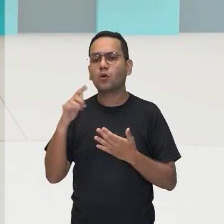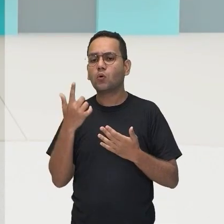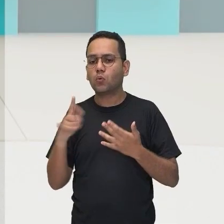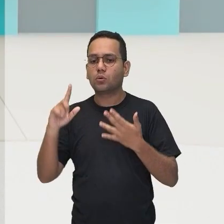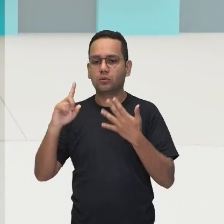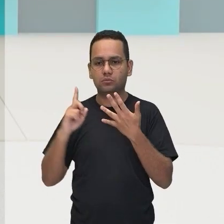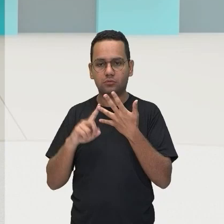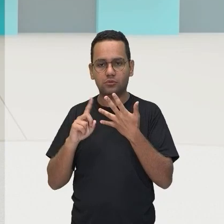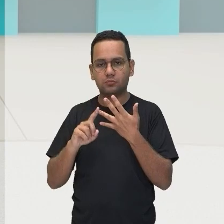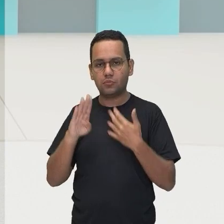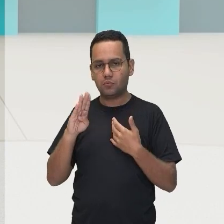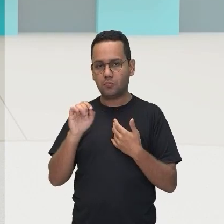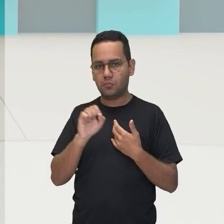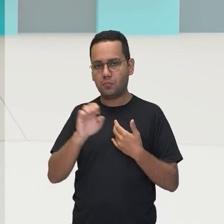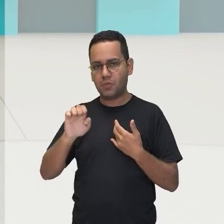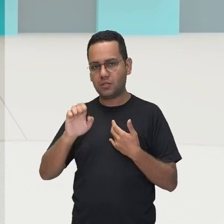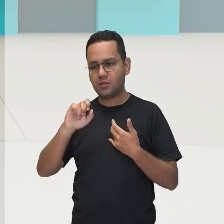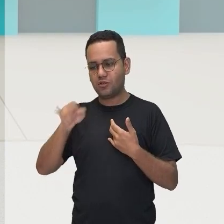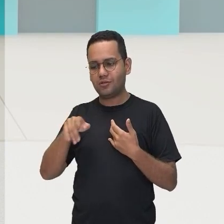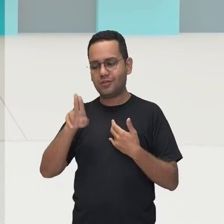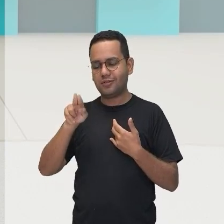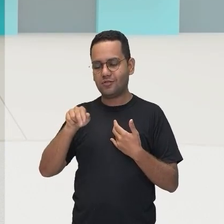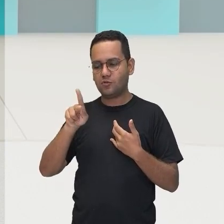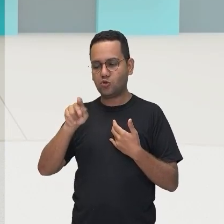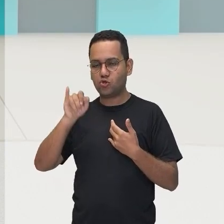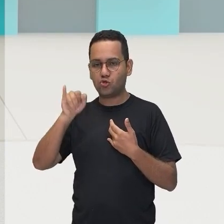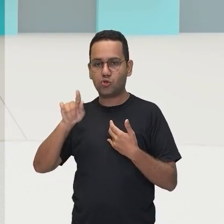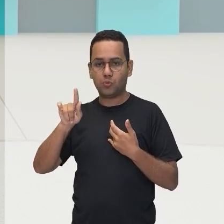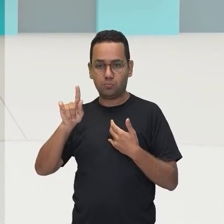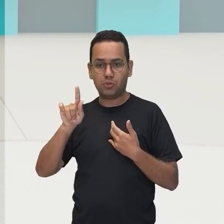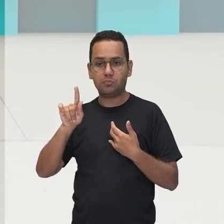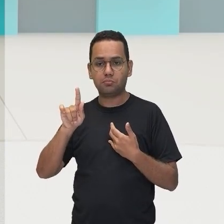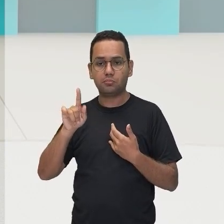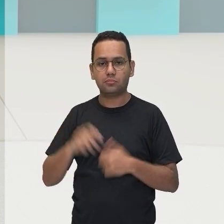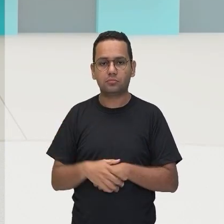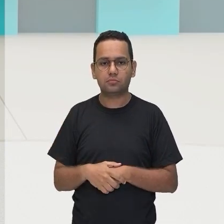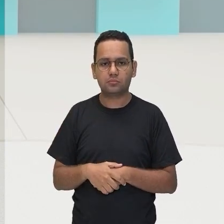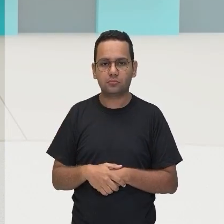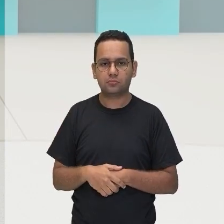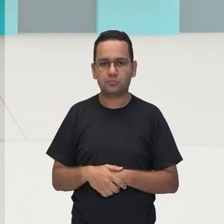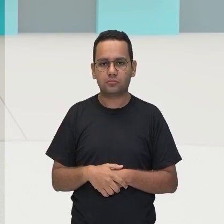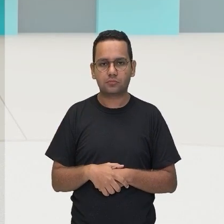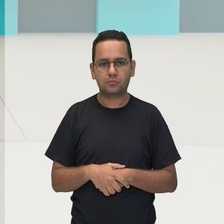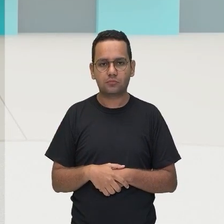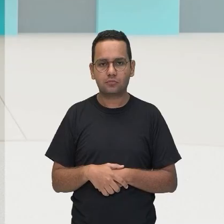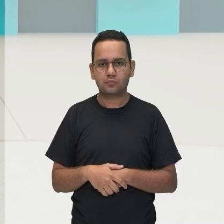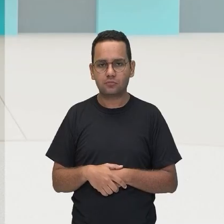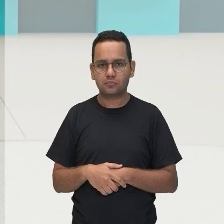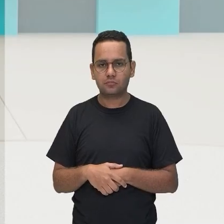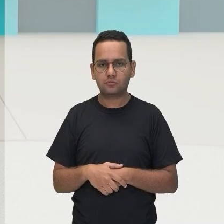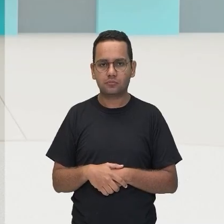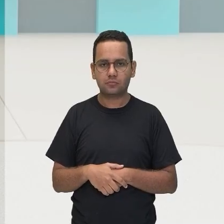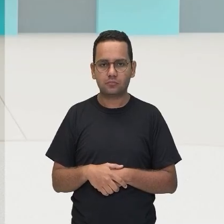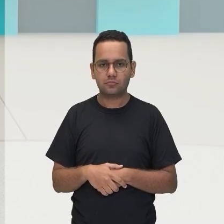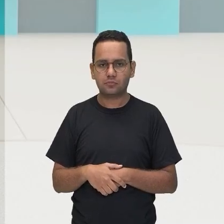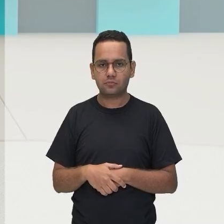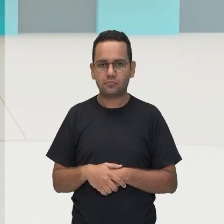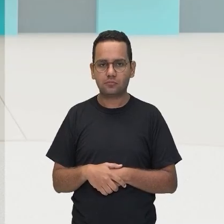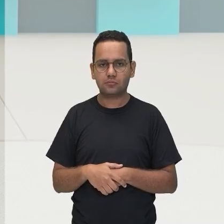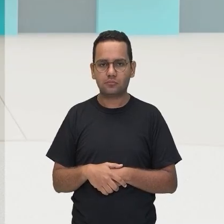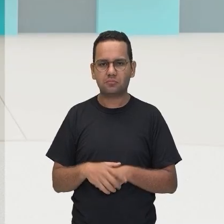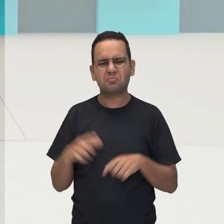o base jump, que a gente pode chamar, né, de uma maneira bem informal, como se fosse o primo